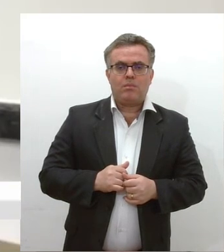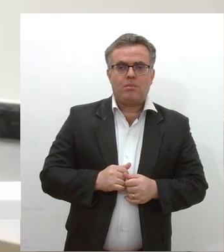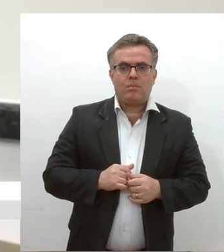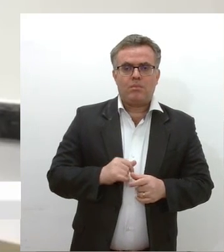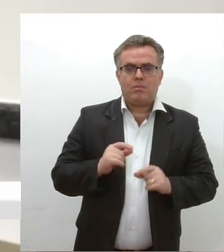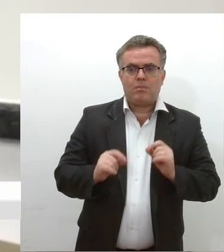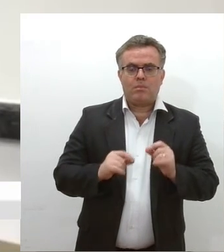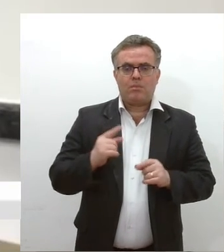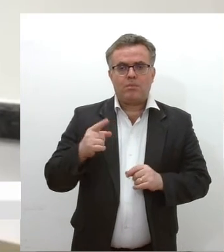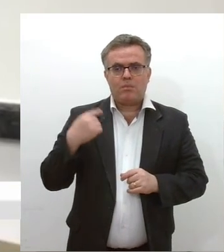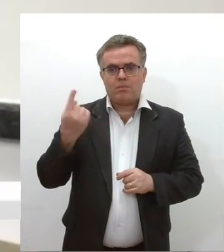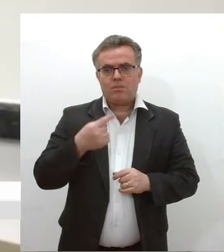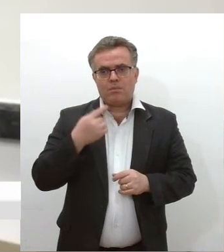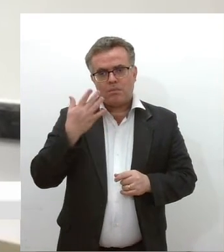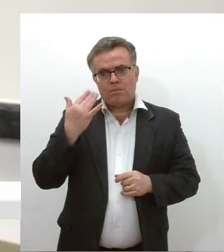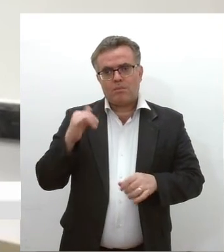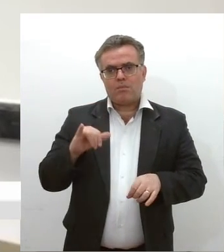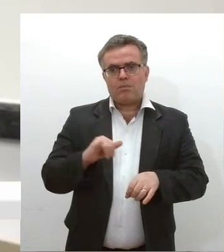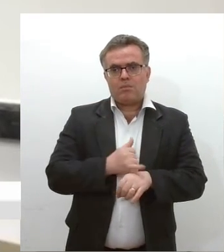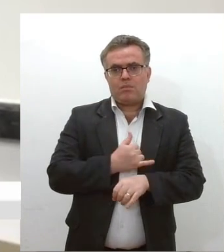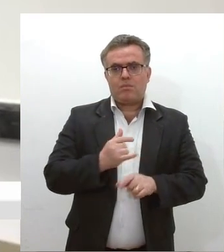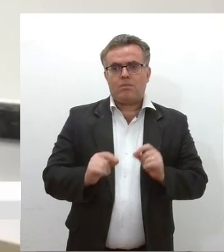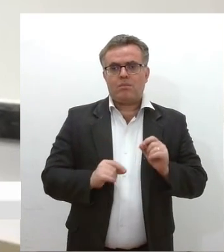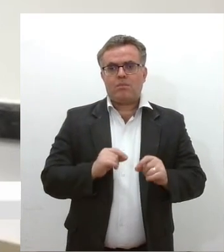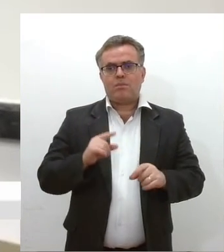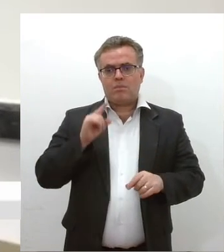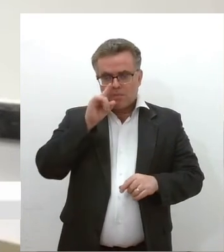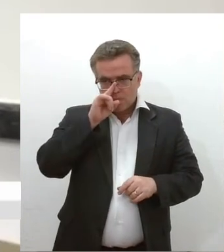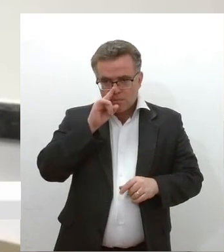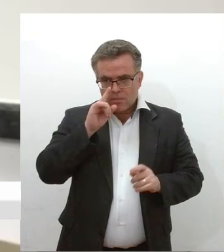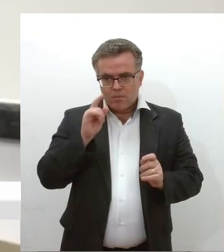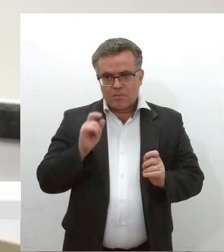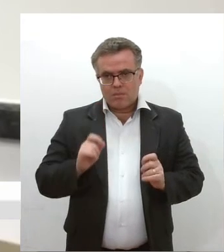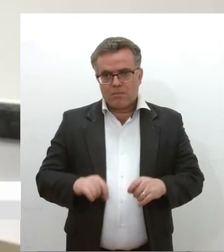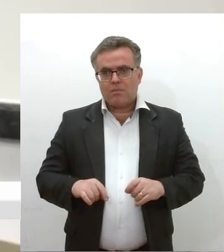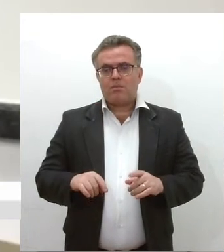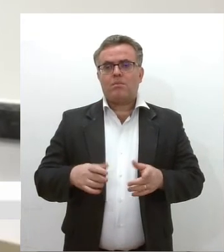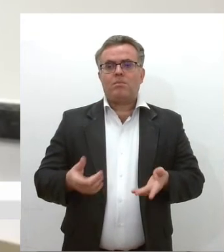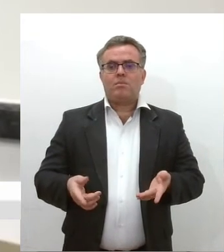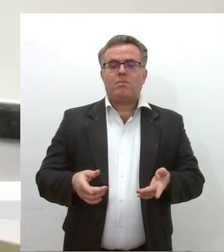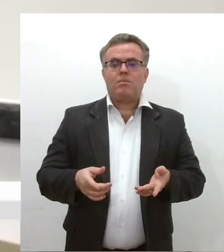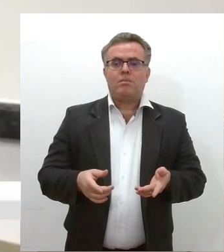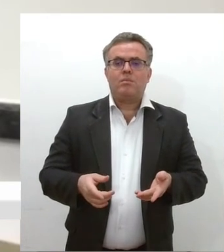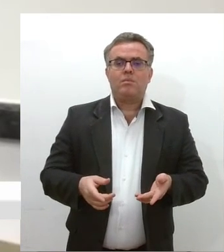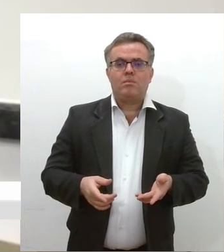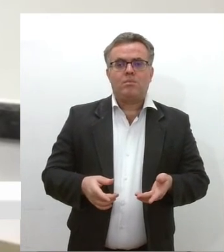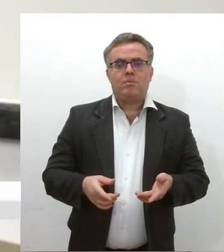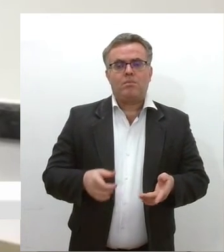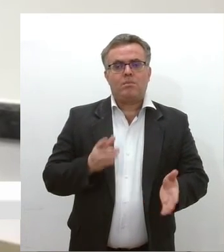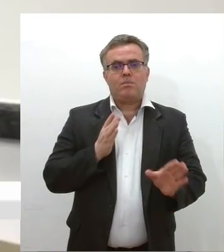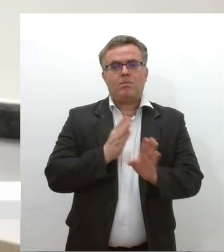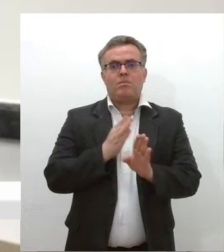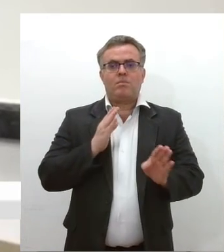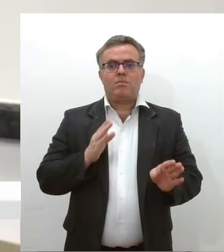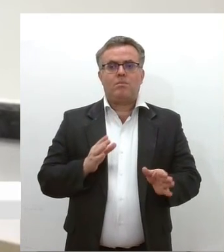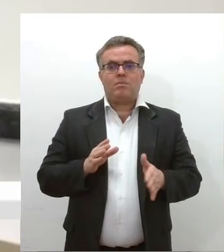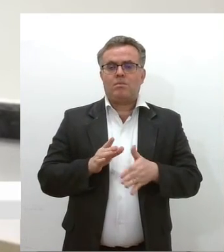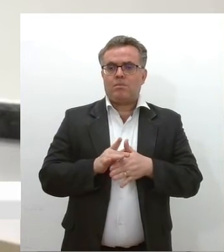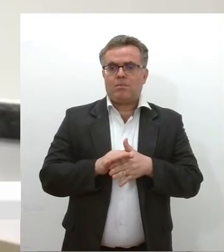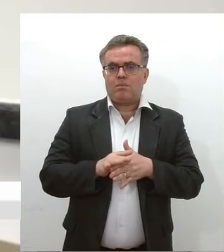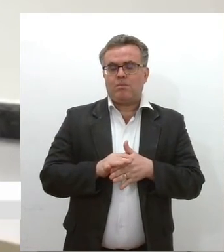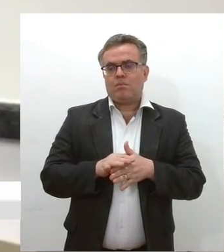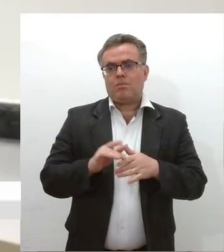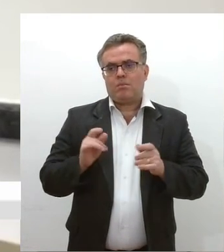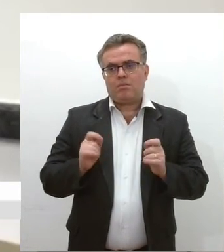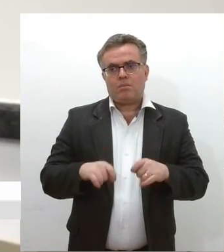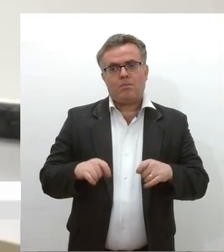que obesidade era um fator de risco, é um fator de risco para a gravidade, né? Não para infecção todo mundo pode pegar, mas para